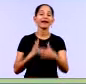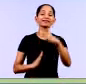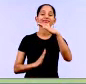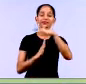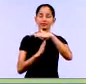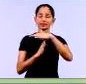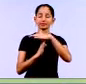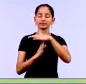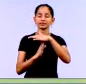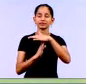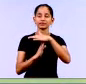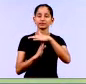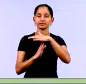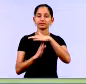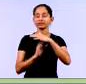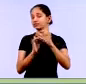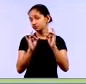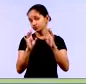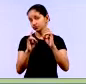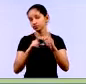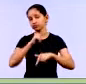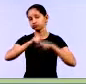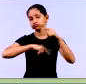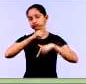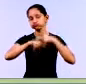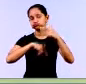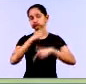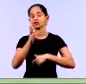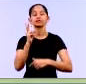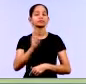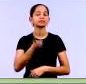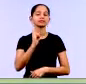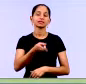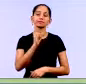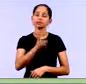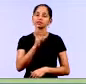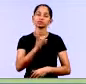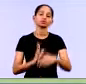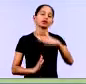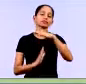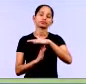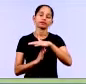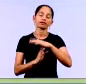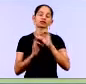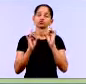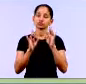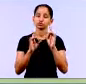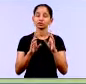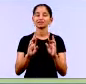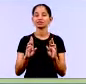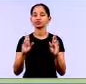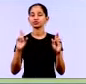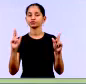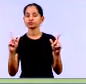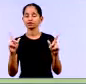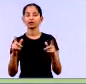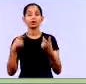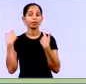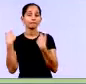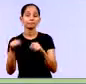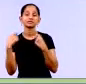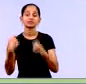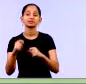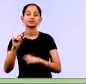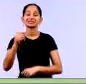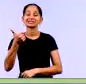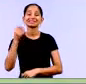capacidade de mão de obra. Ora, tá? Então, qual é essa diferença? 10.000 é a minha necessidade de